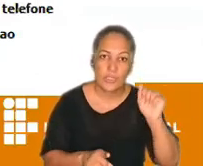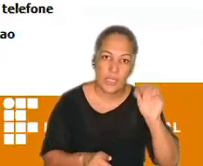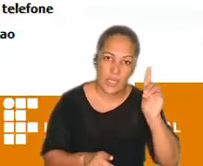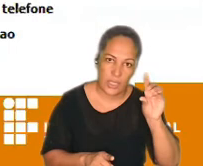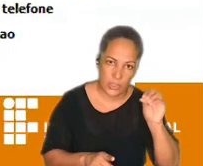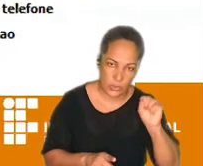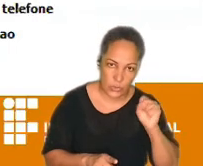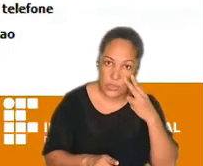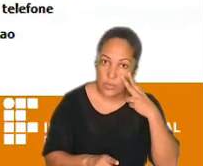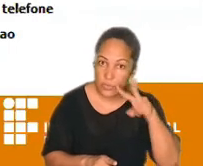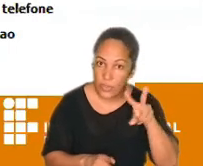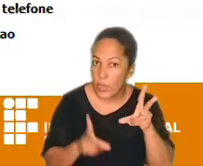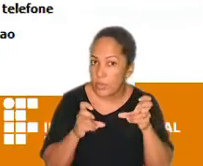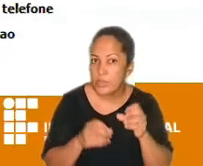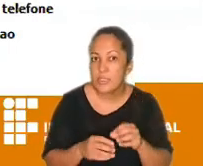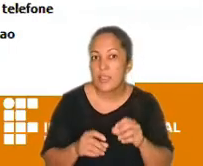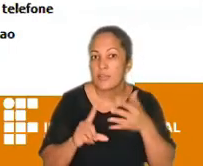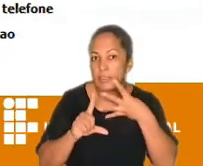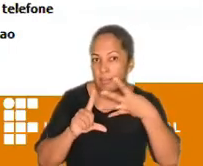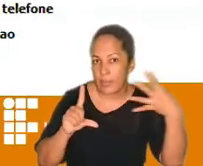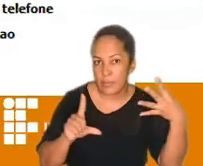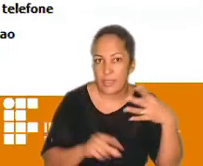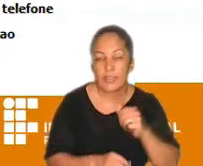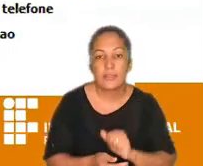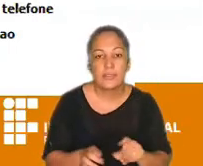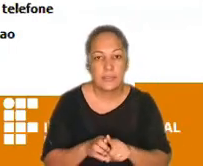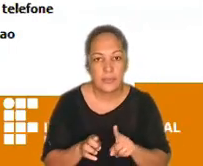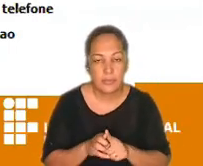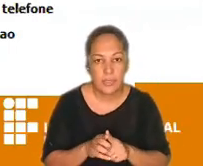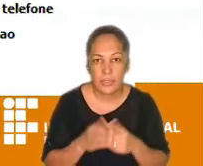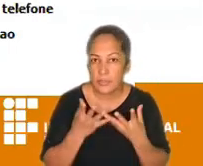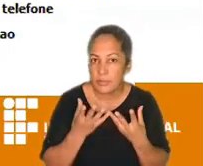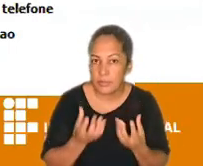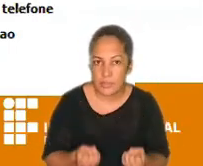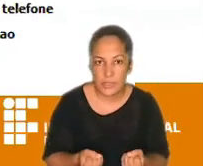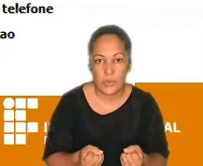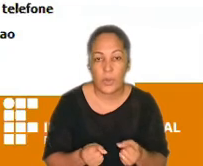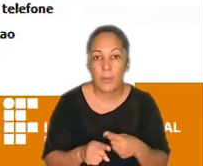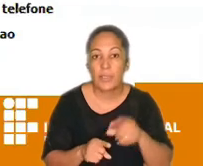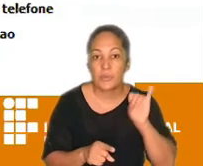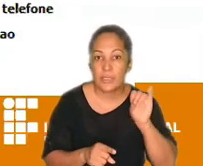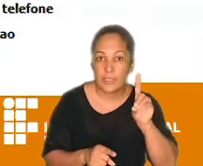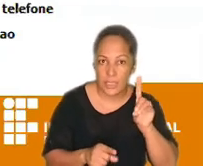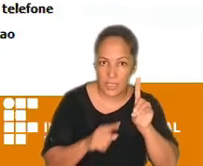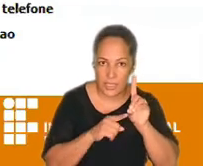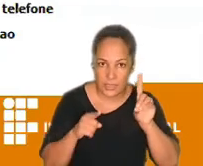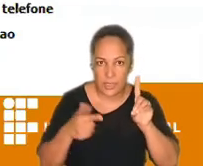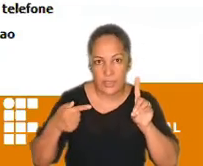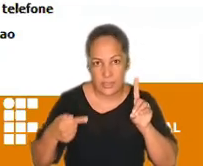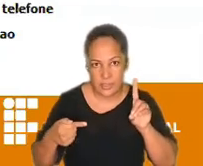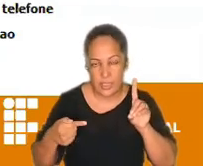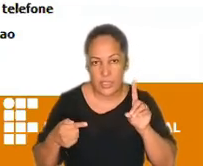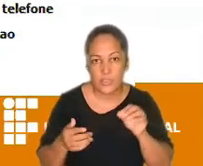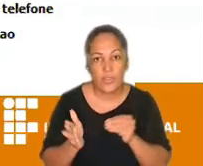ganhou mais um atributo, que é o ID underline 7. Faltou aqui um underline